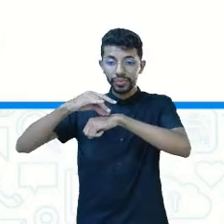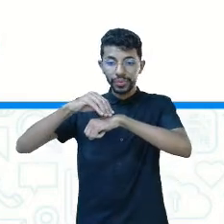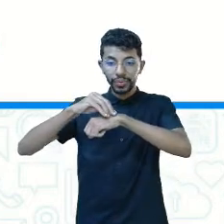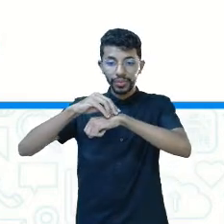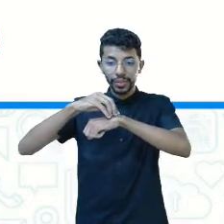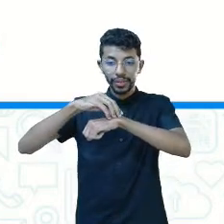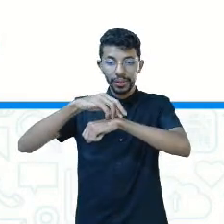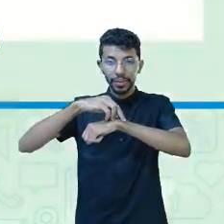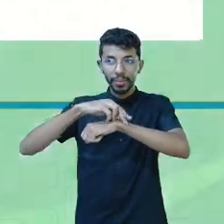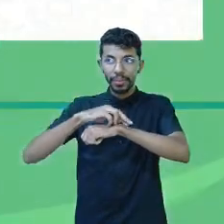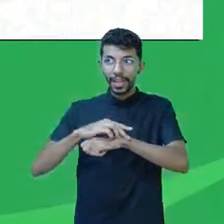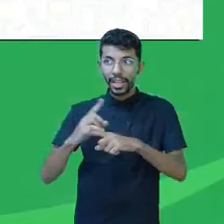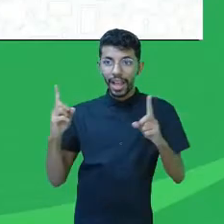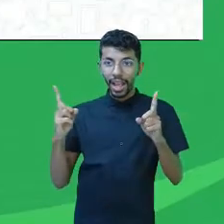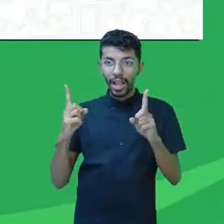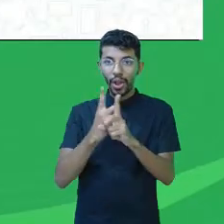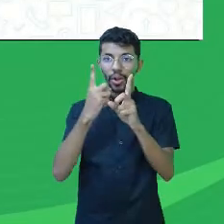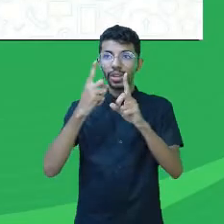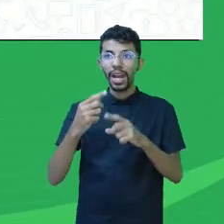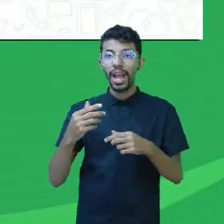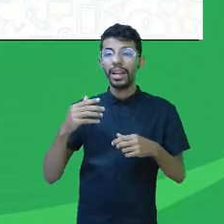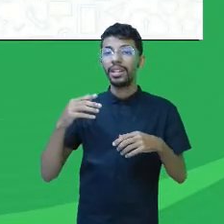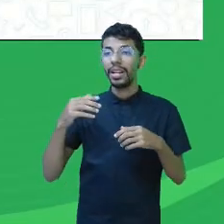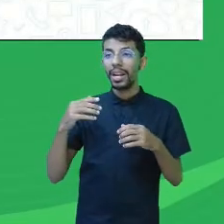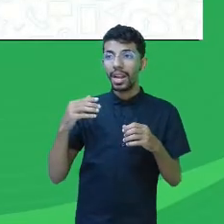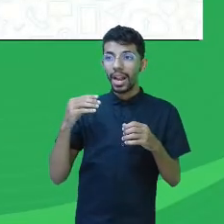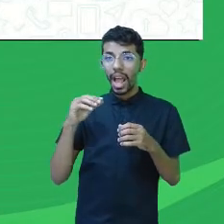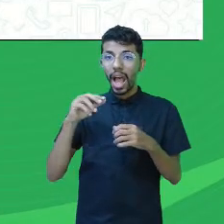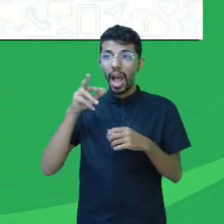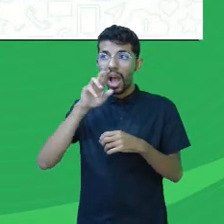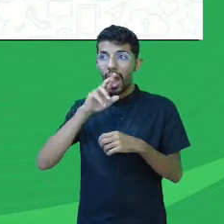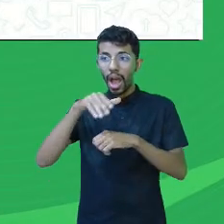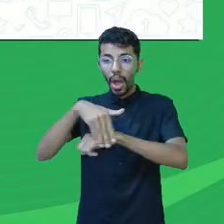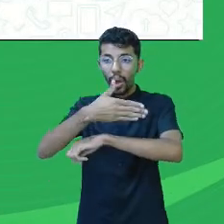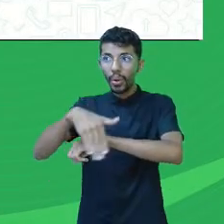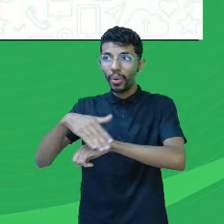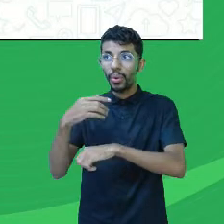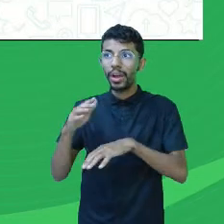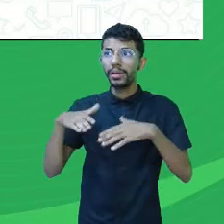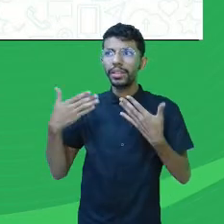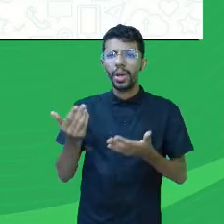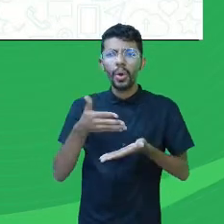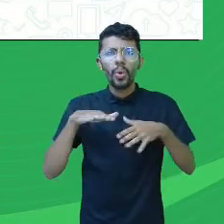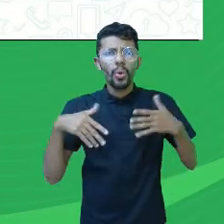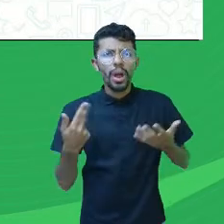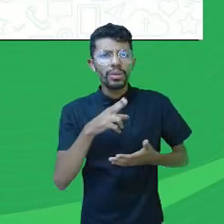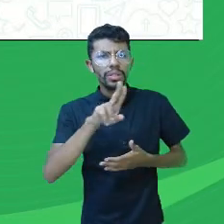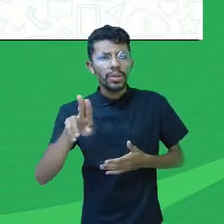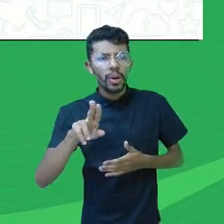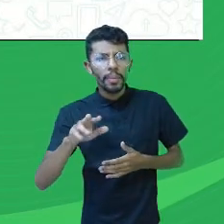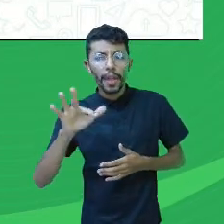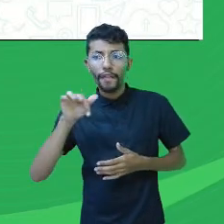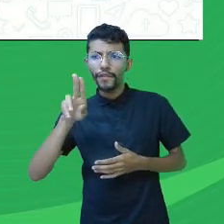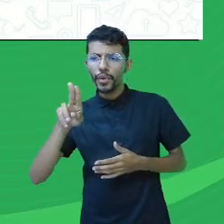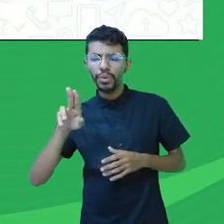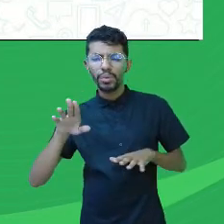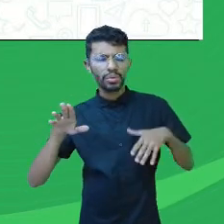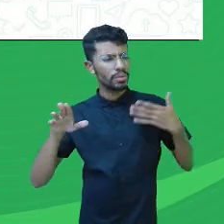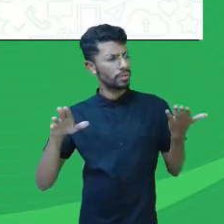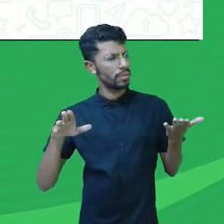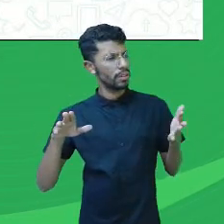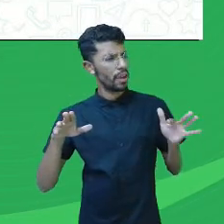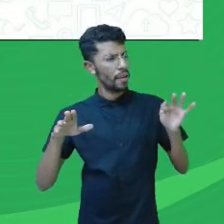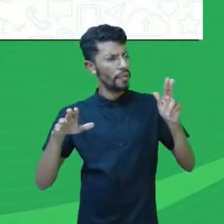seu nome? Fu. Fu o quê? Formiga. E o seu?